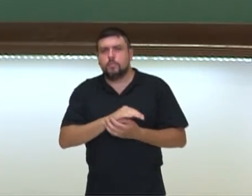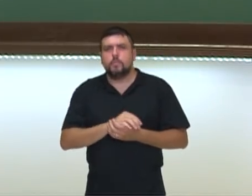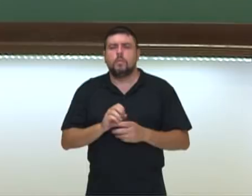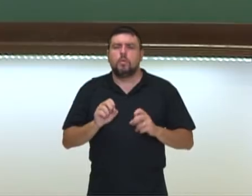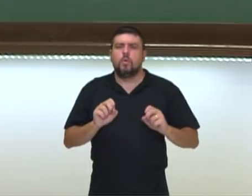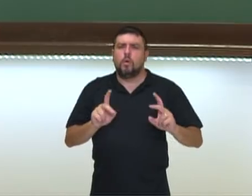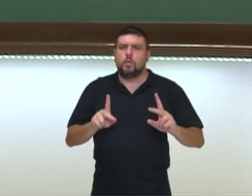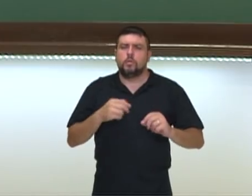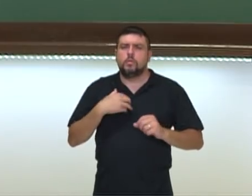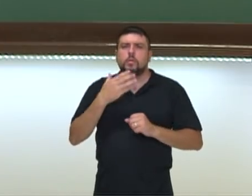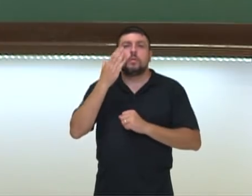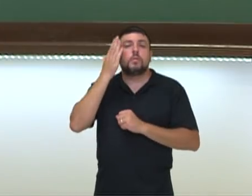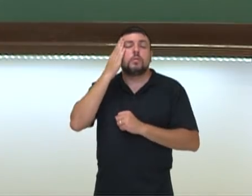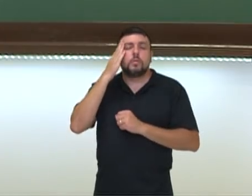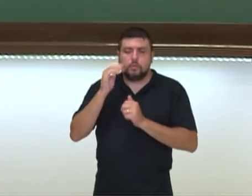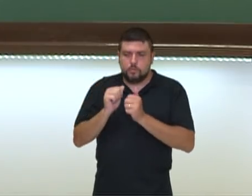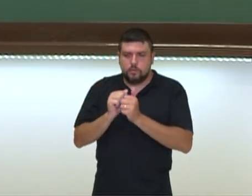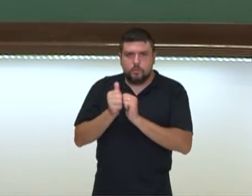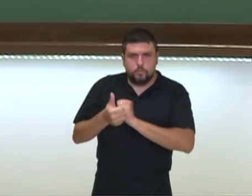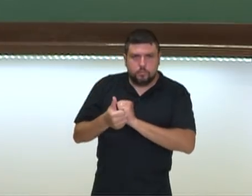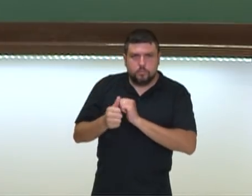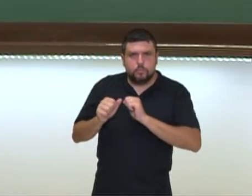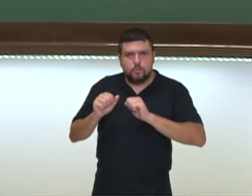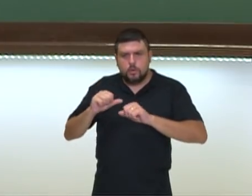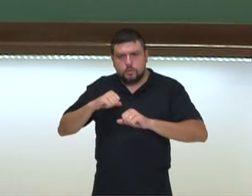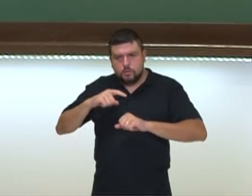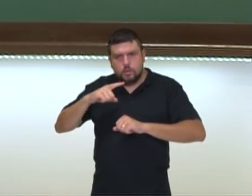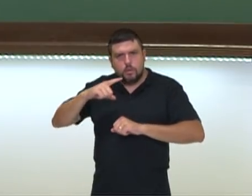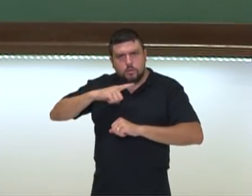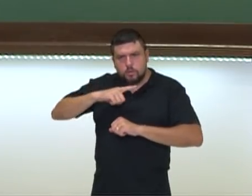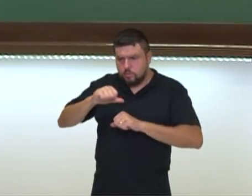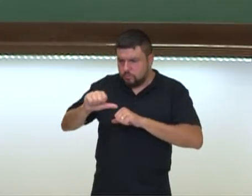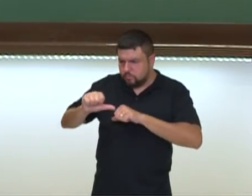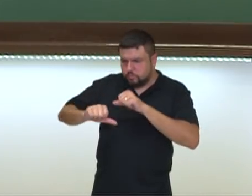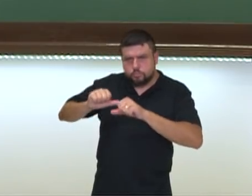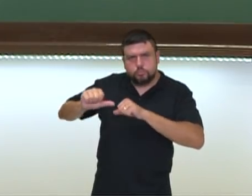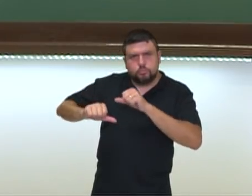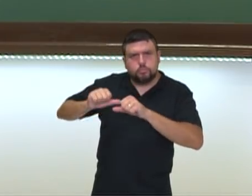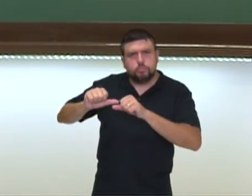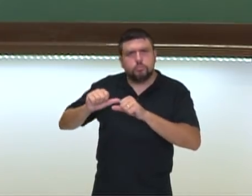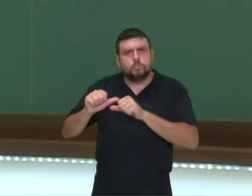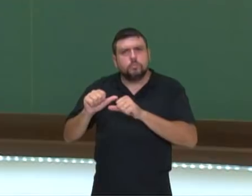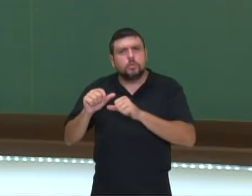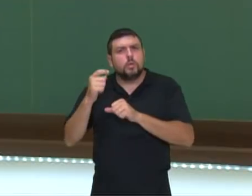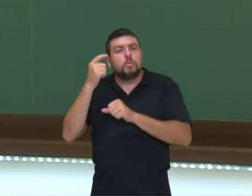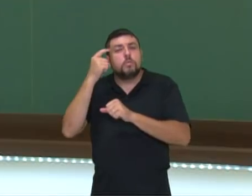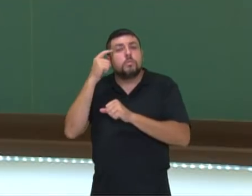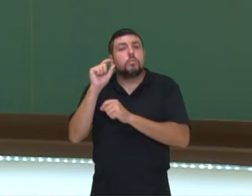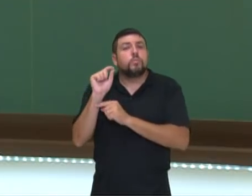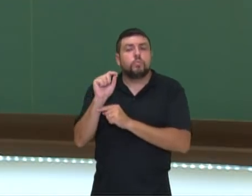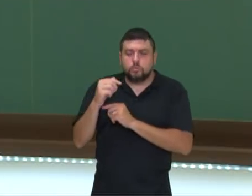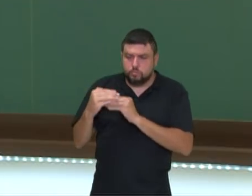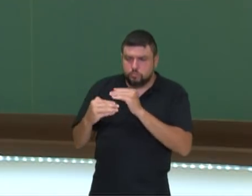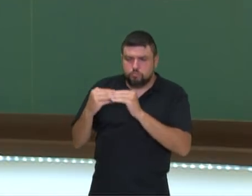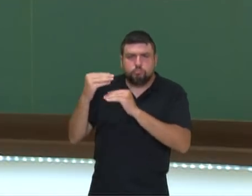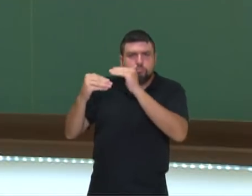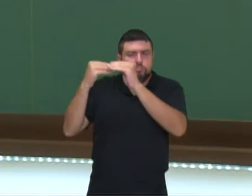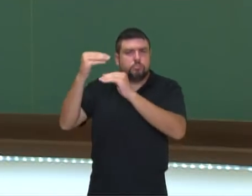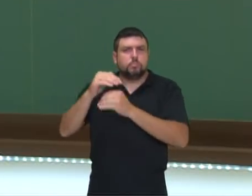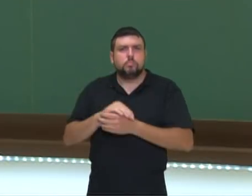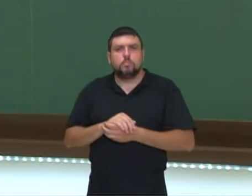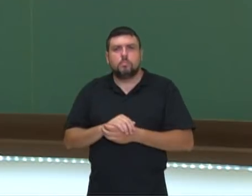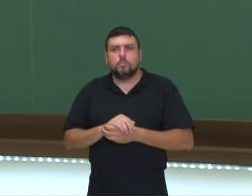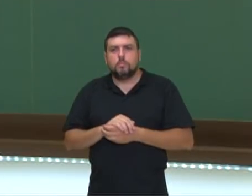esportes ele pode ter alterações pensando na evolução dessa modalidade, ou seja, ter mais